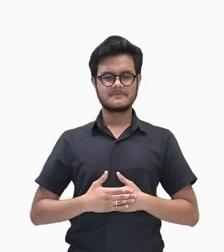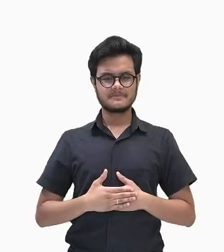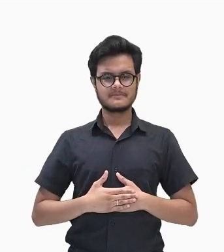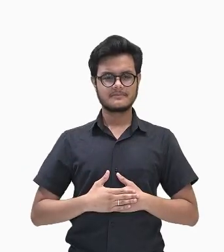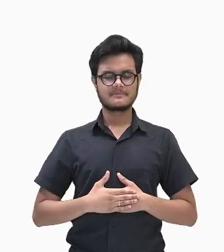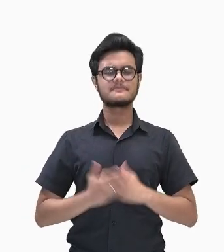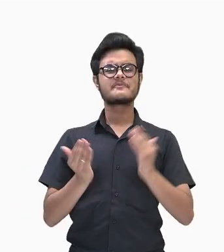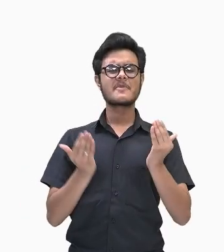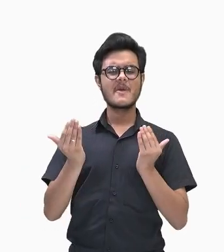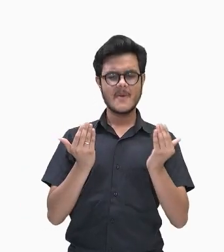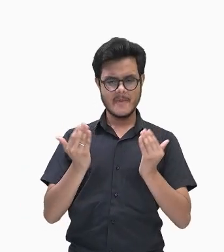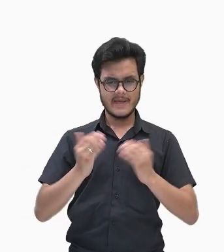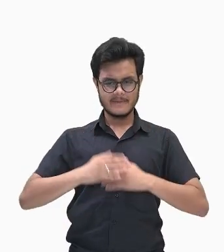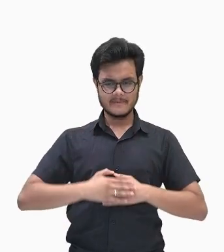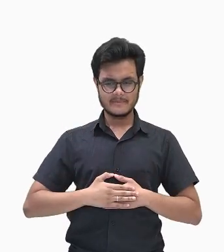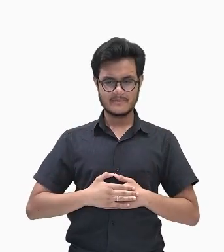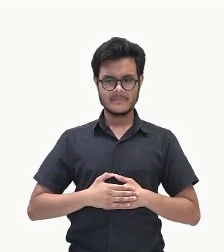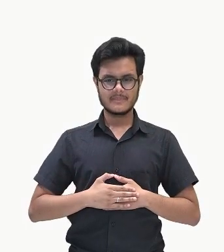uma comparação.